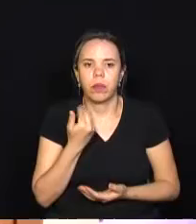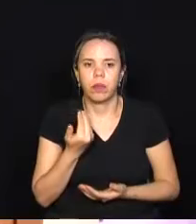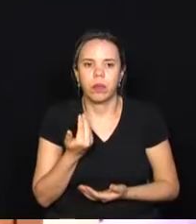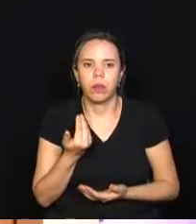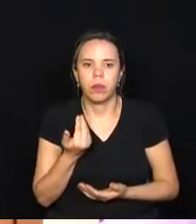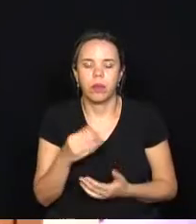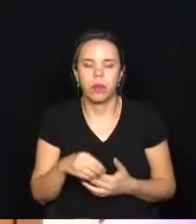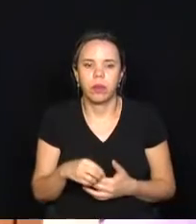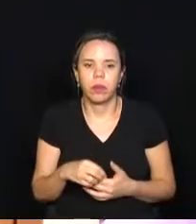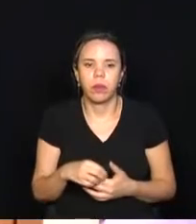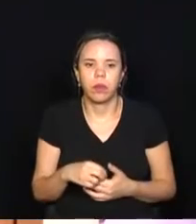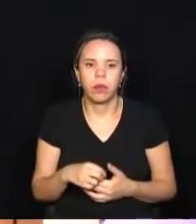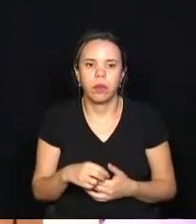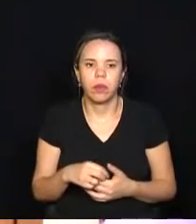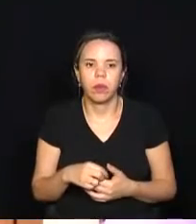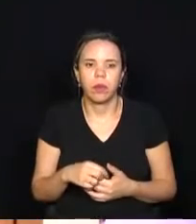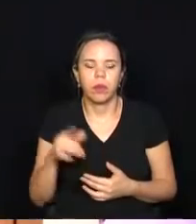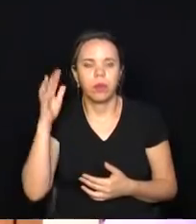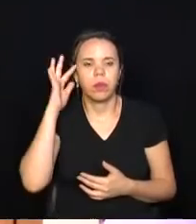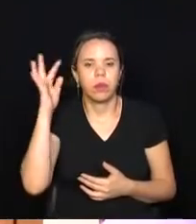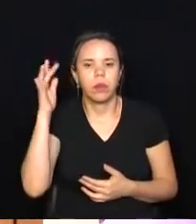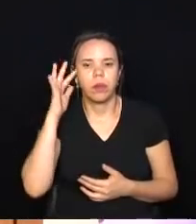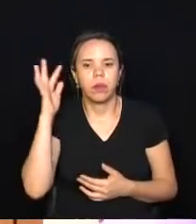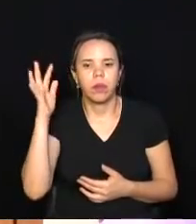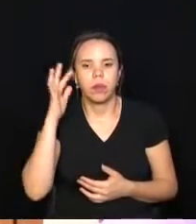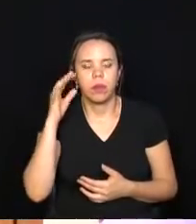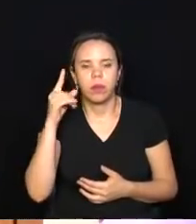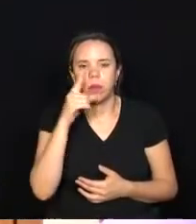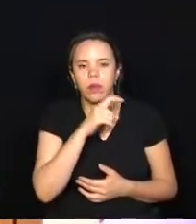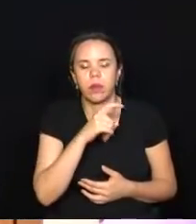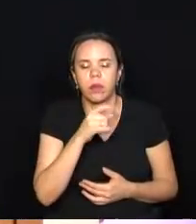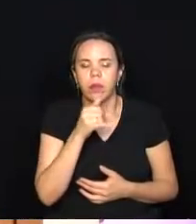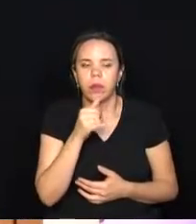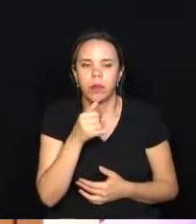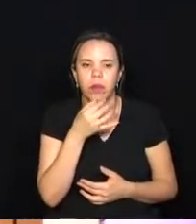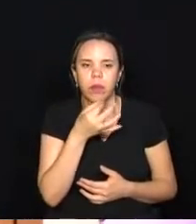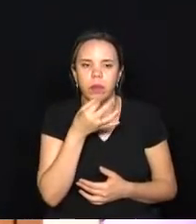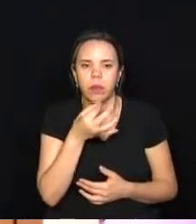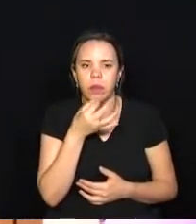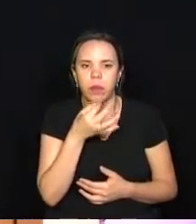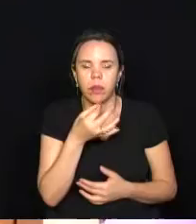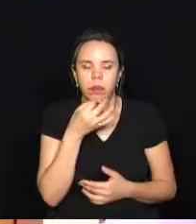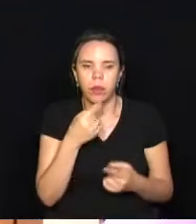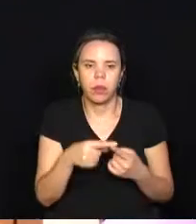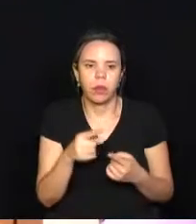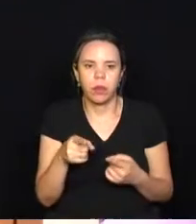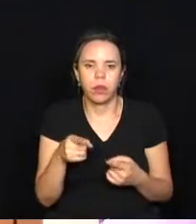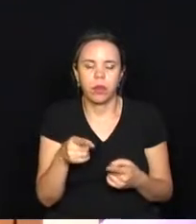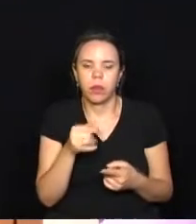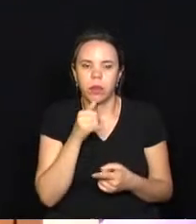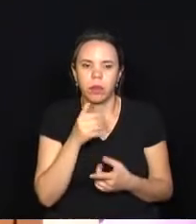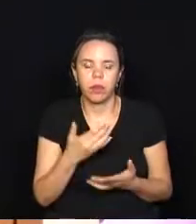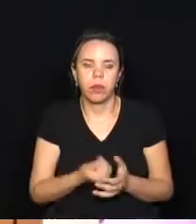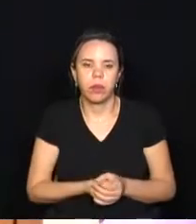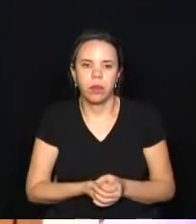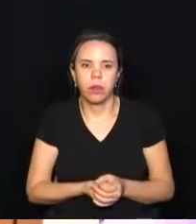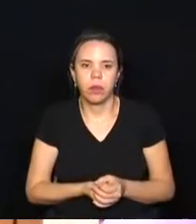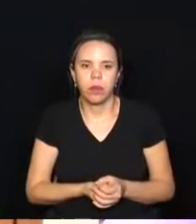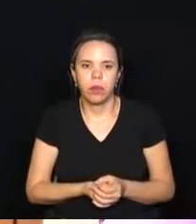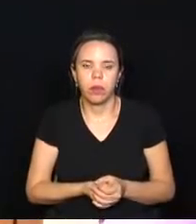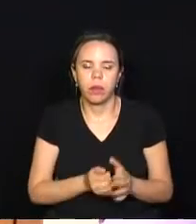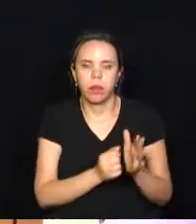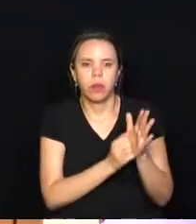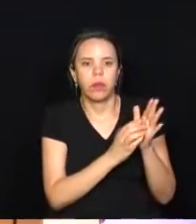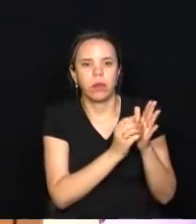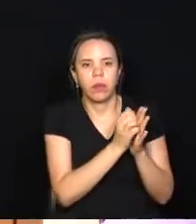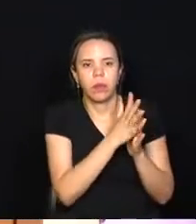muito fácil você imaginar, é difícil na colocação, porque você esbarra em